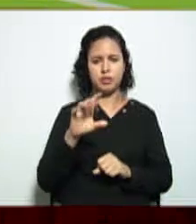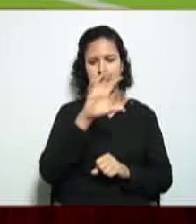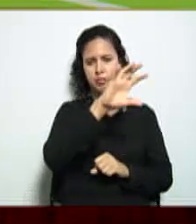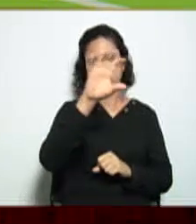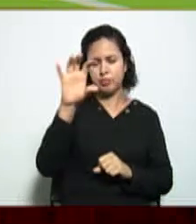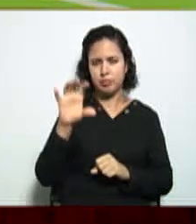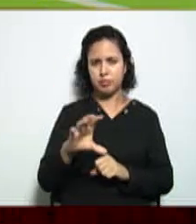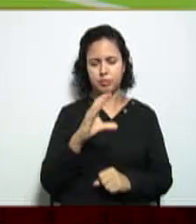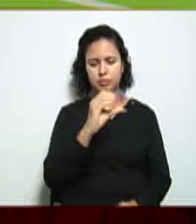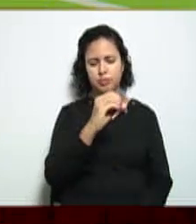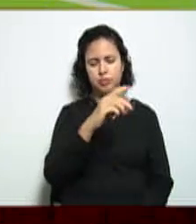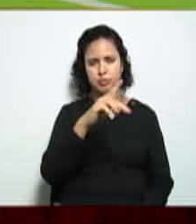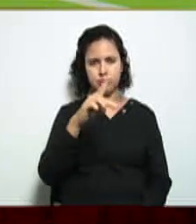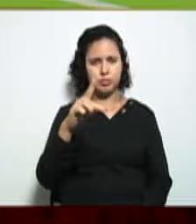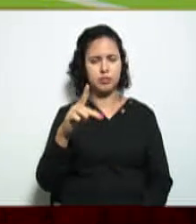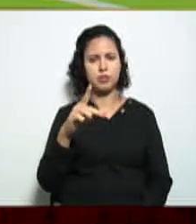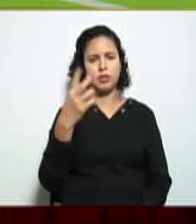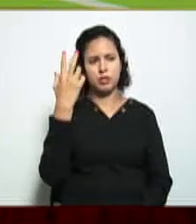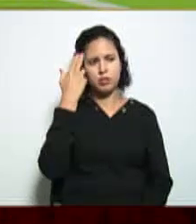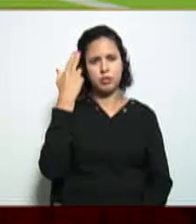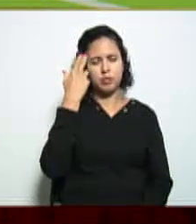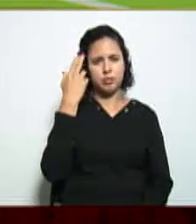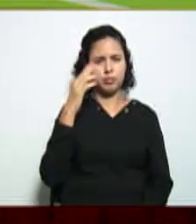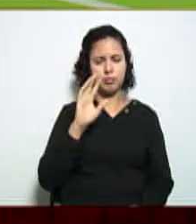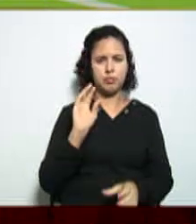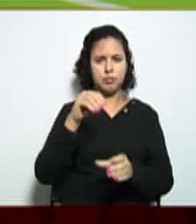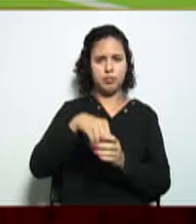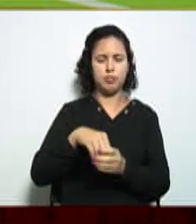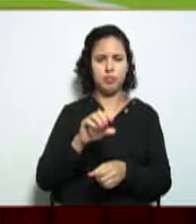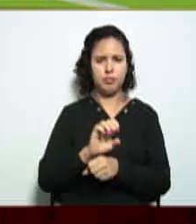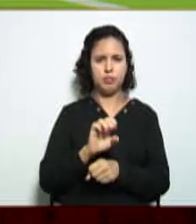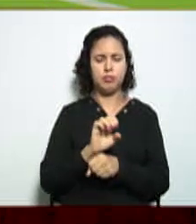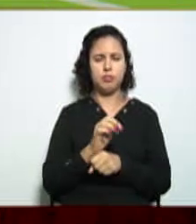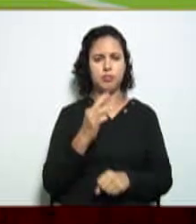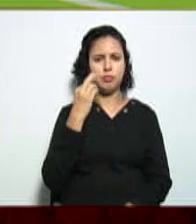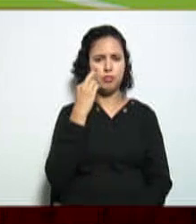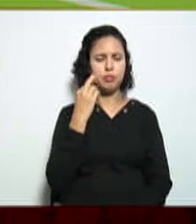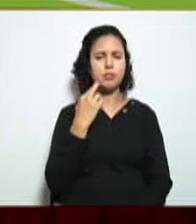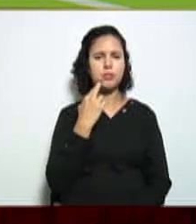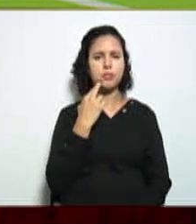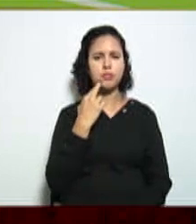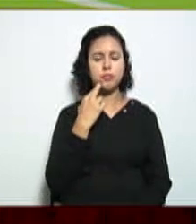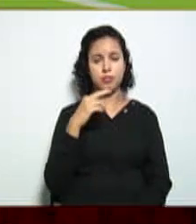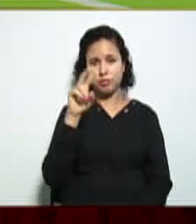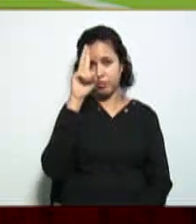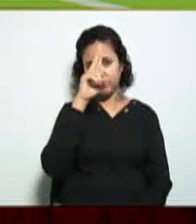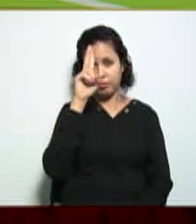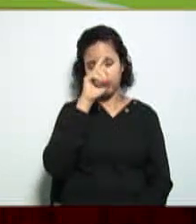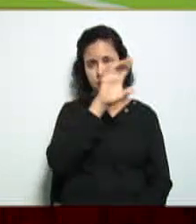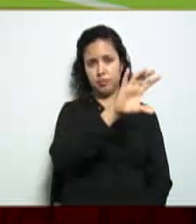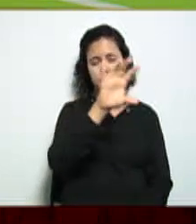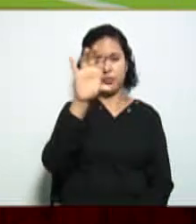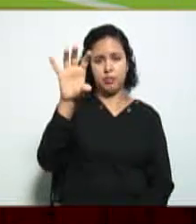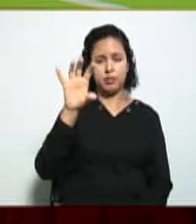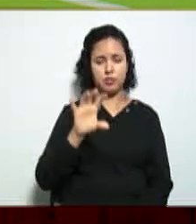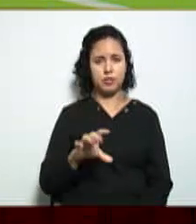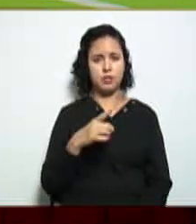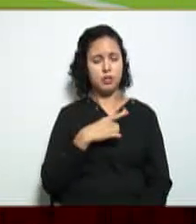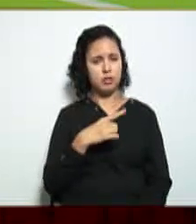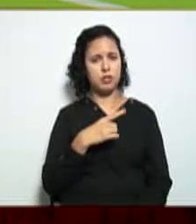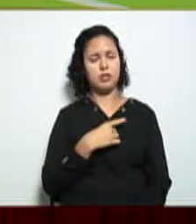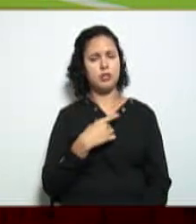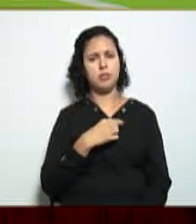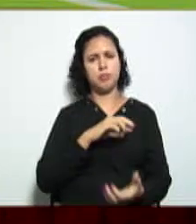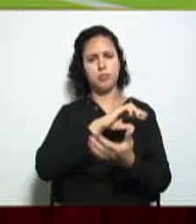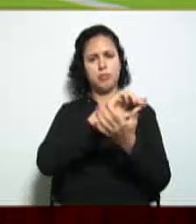cooperativismo, né, mais comuns no nosso estado. Então, Lembra que esses ramos, eles têm uma